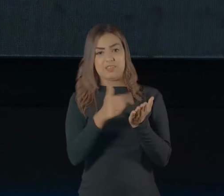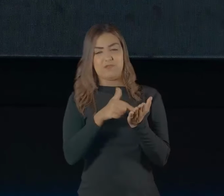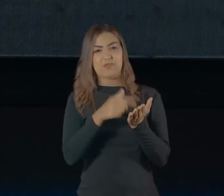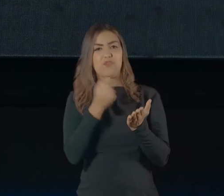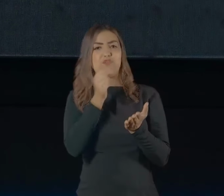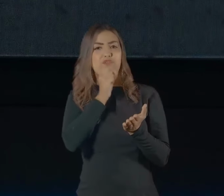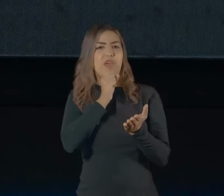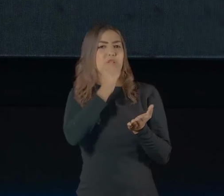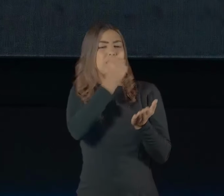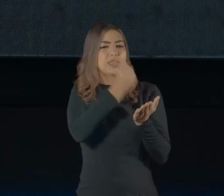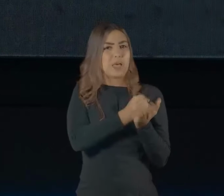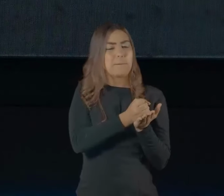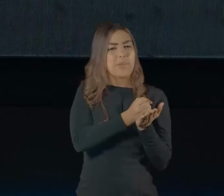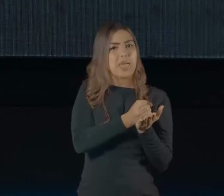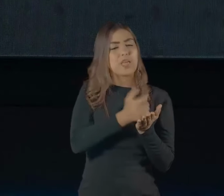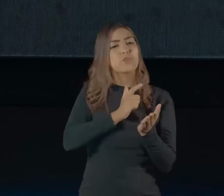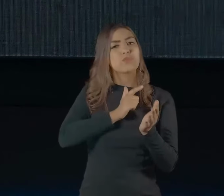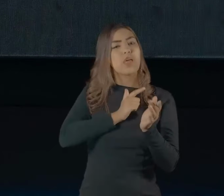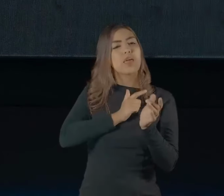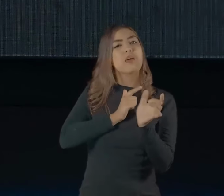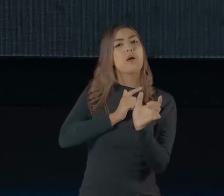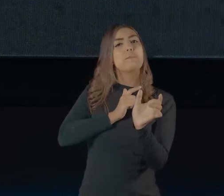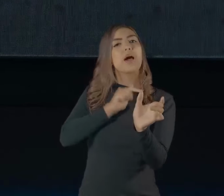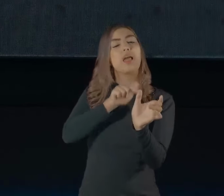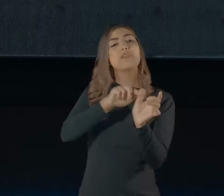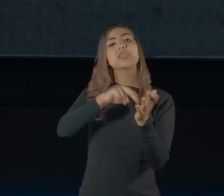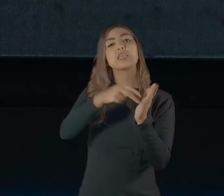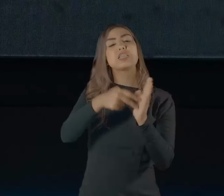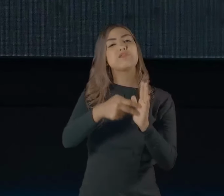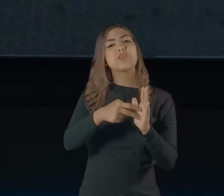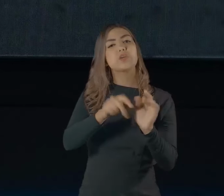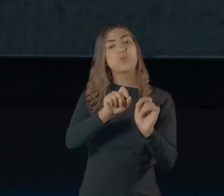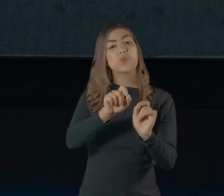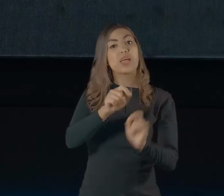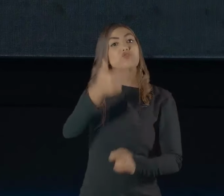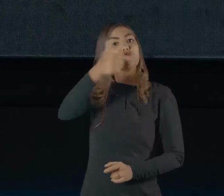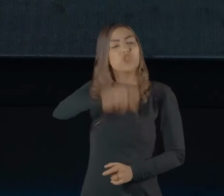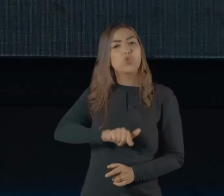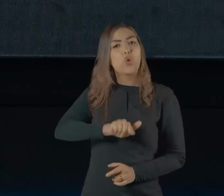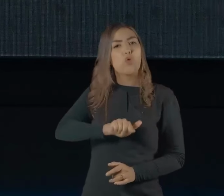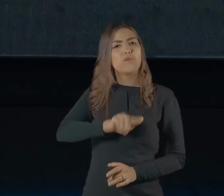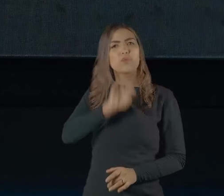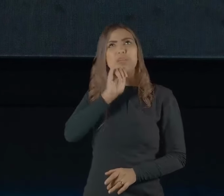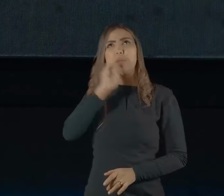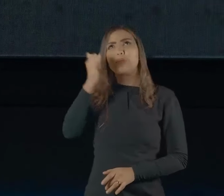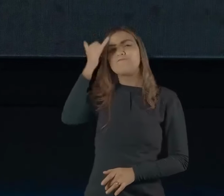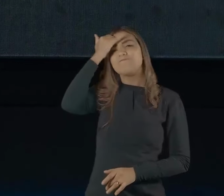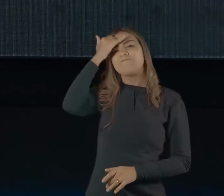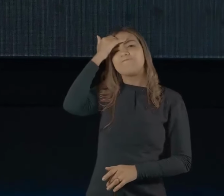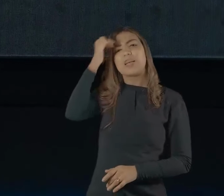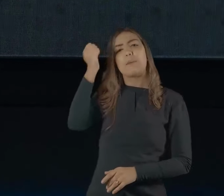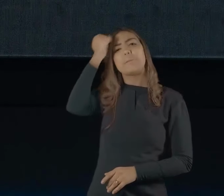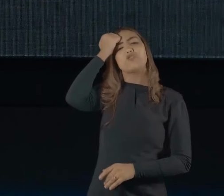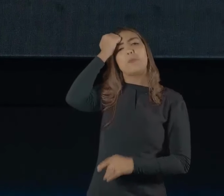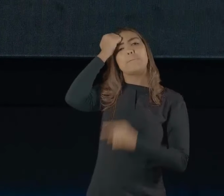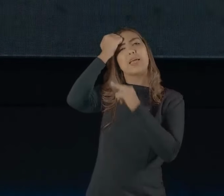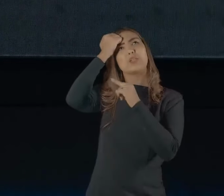hebraico, que é teshuvah, que significa de novo, ou voltar para a